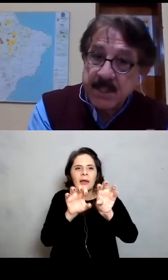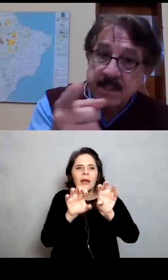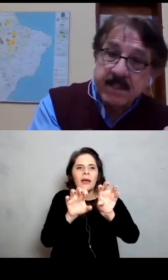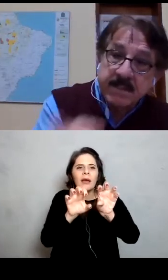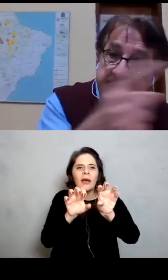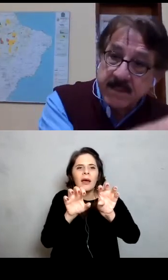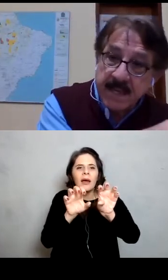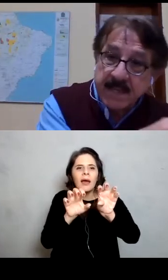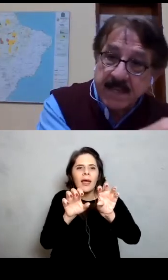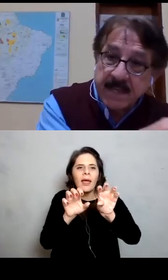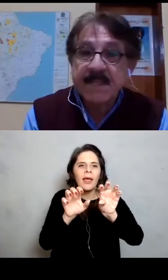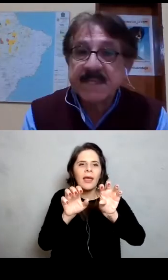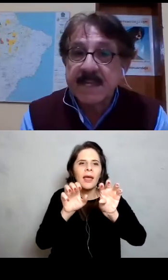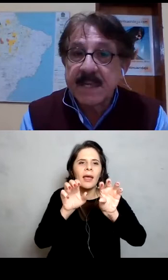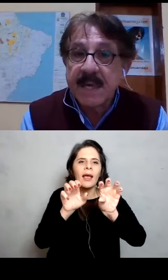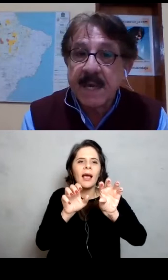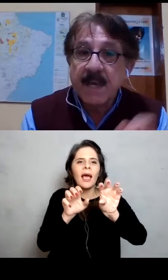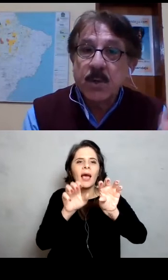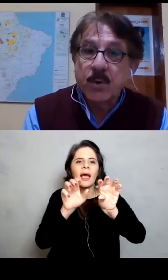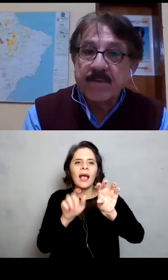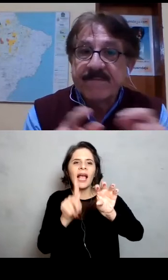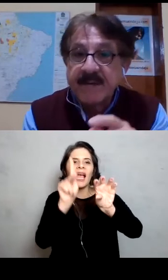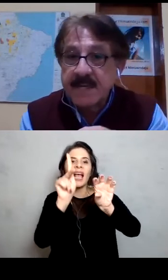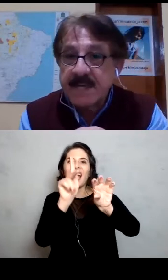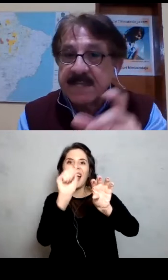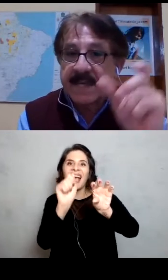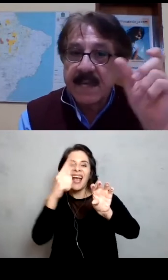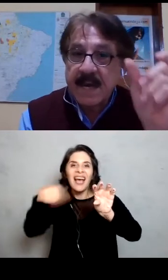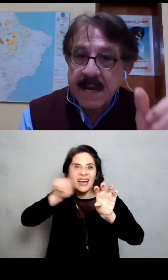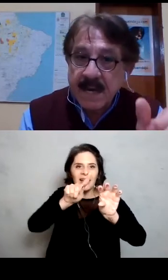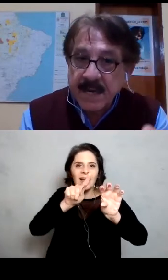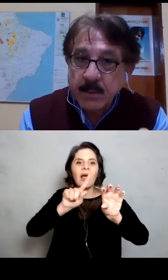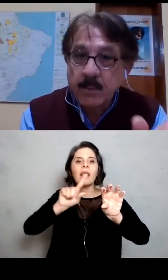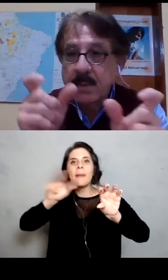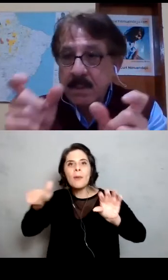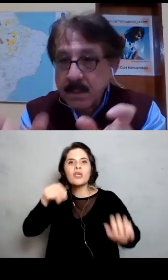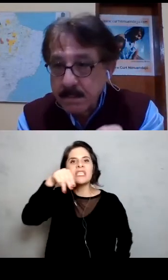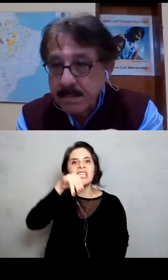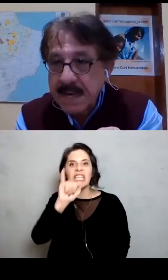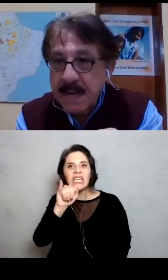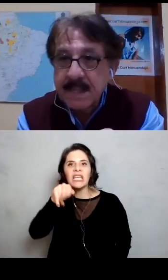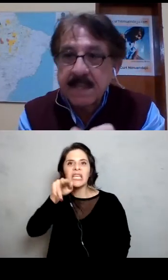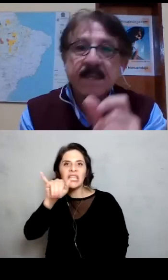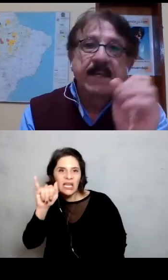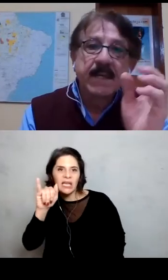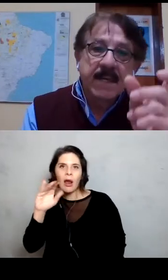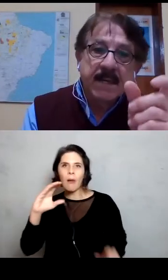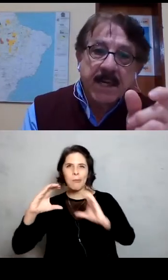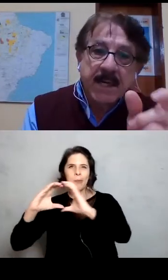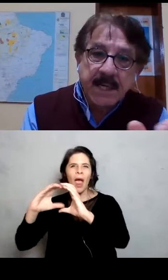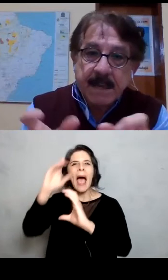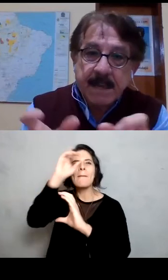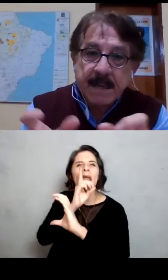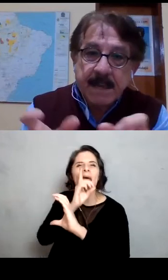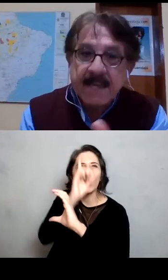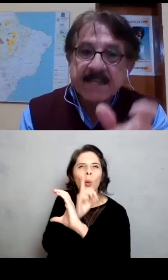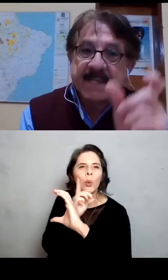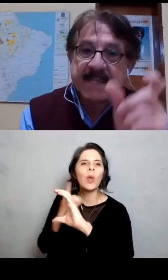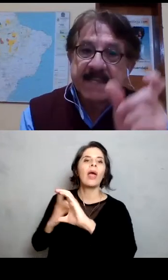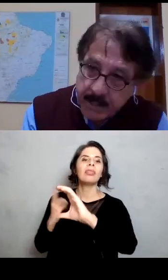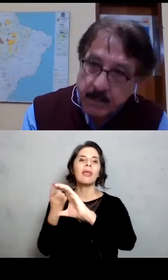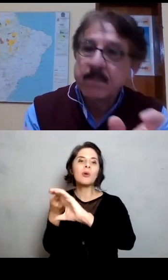vai da direita para a esquerda, que é ngoifur, quer dizer rio, beirada.